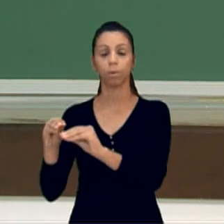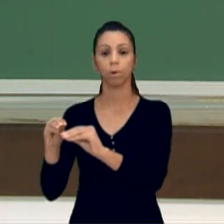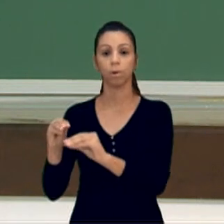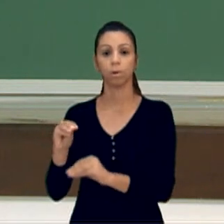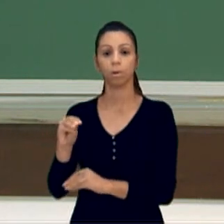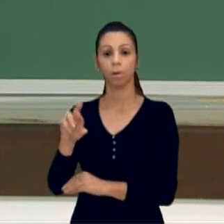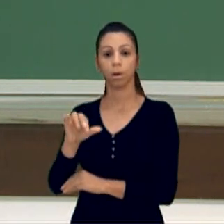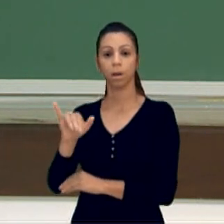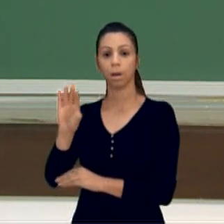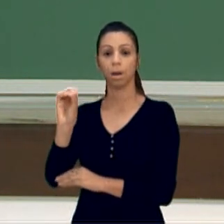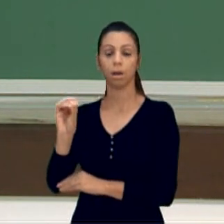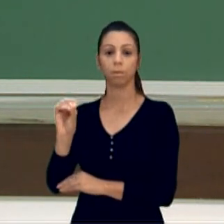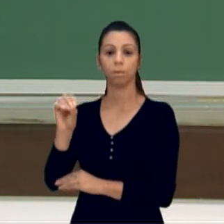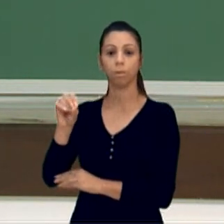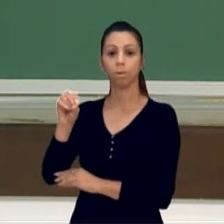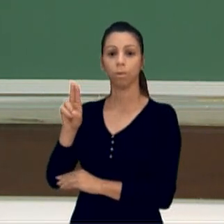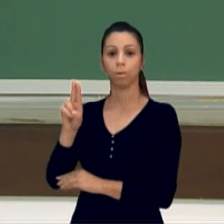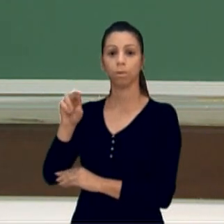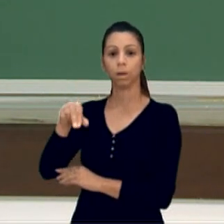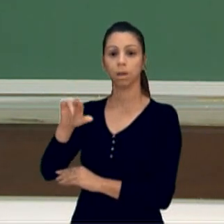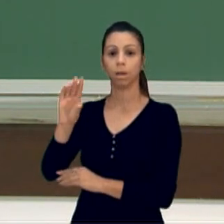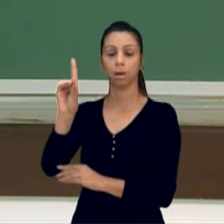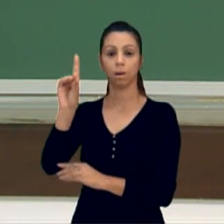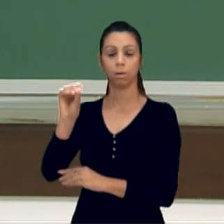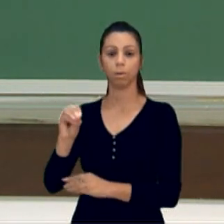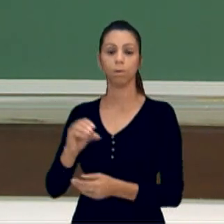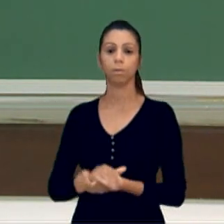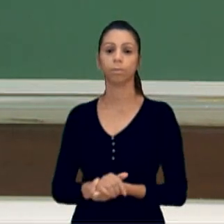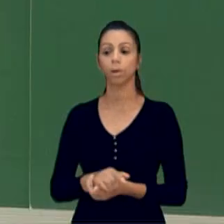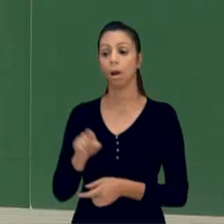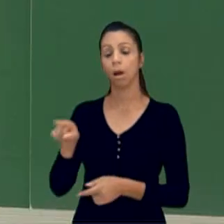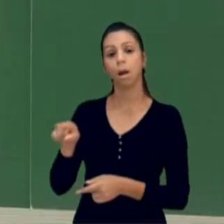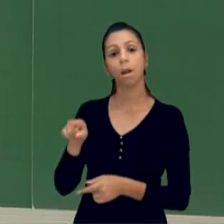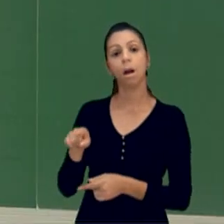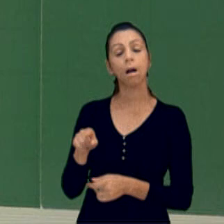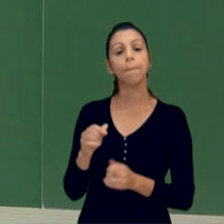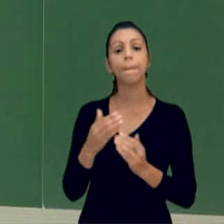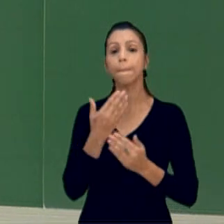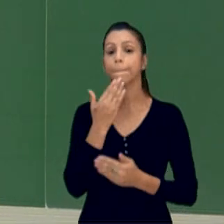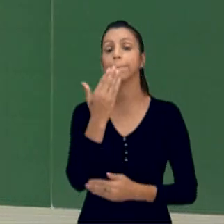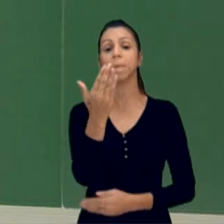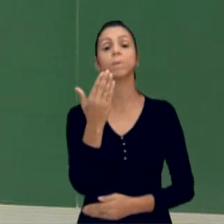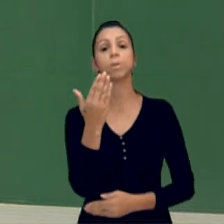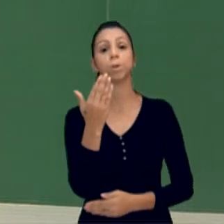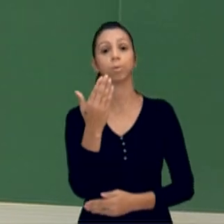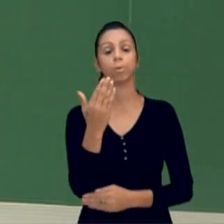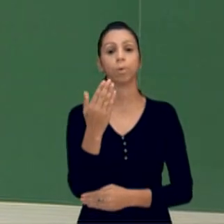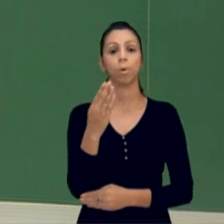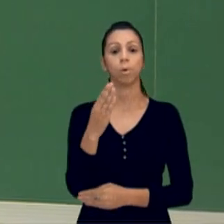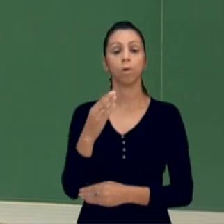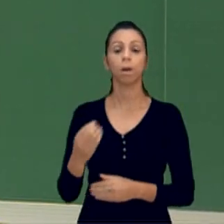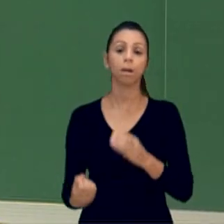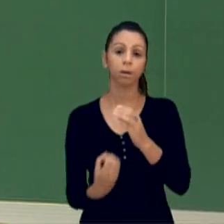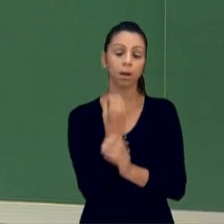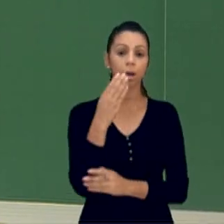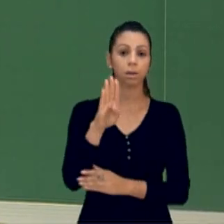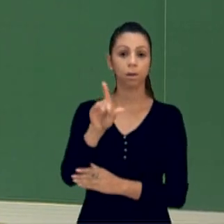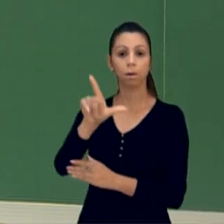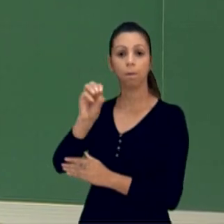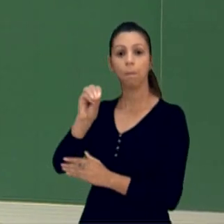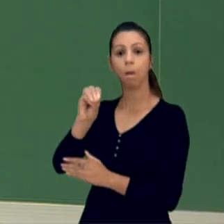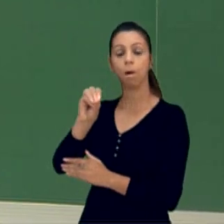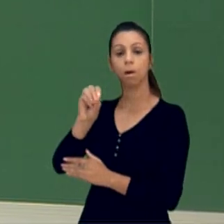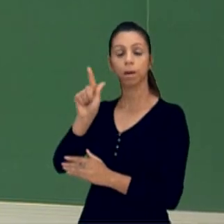um jornalista ajudou e solicitou que ela fizesse um blog e divulgasse essas experiências dela nesse